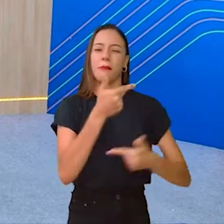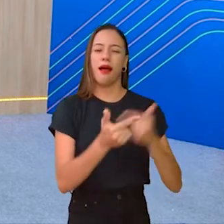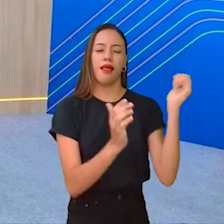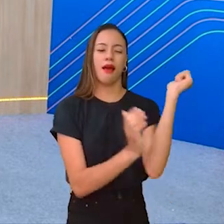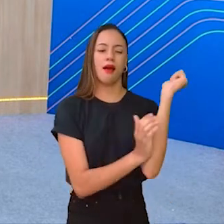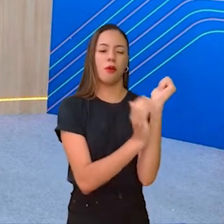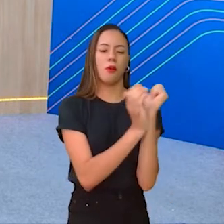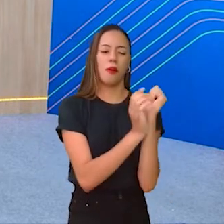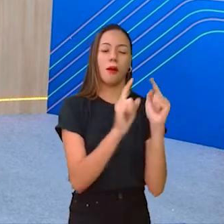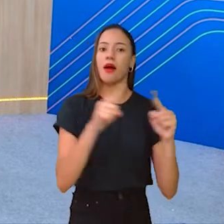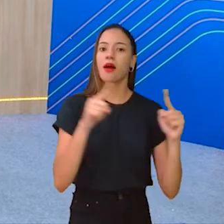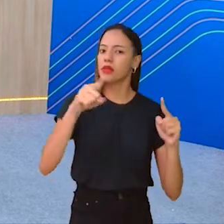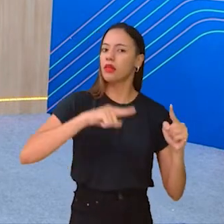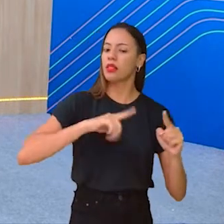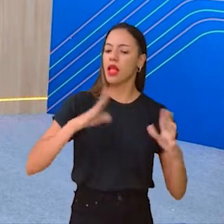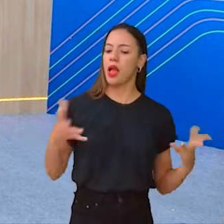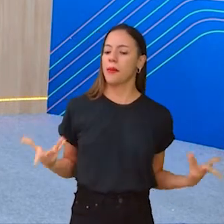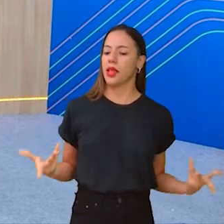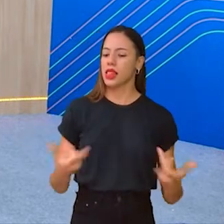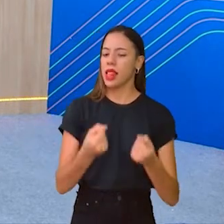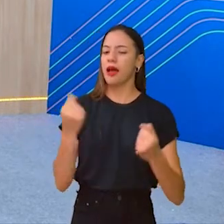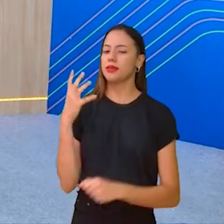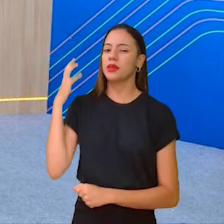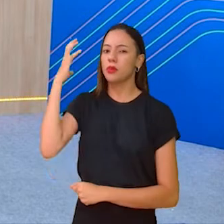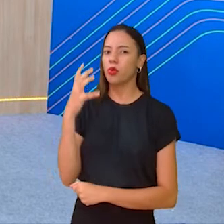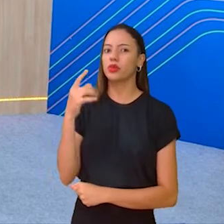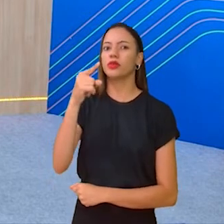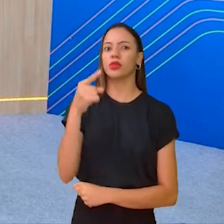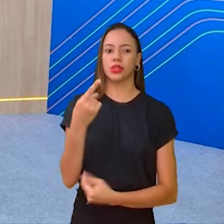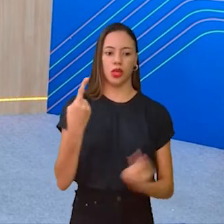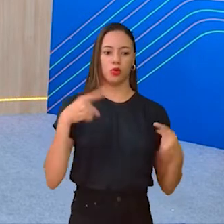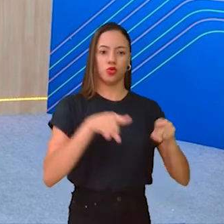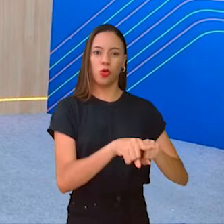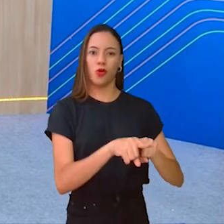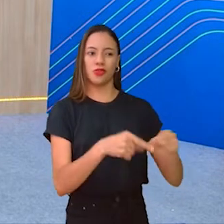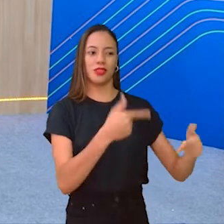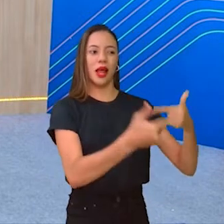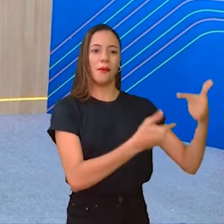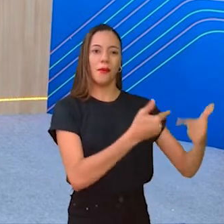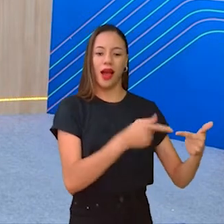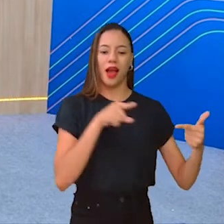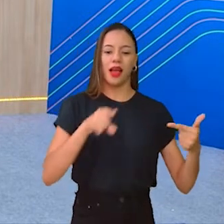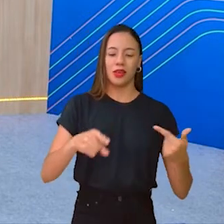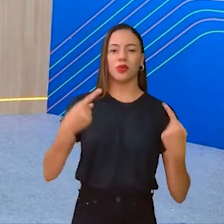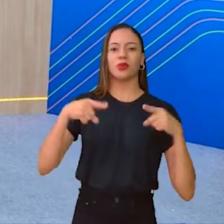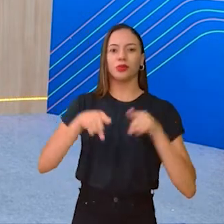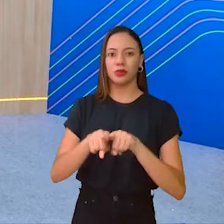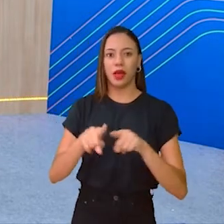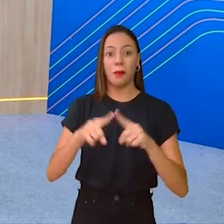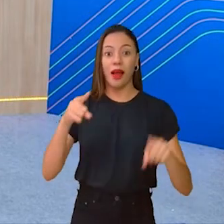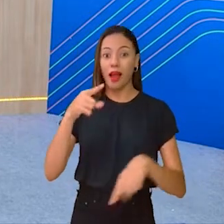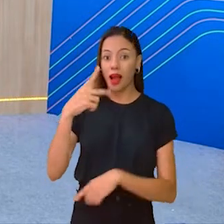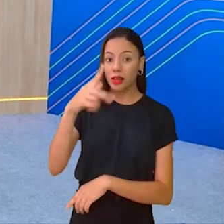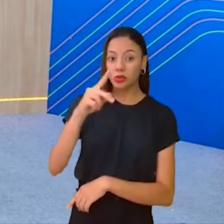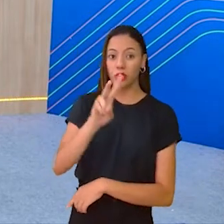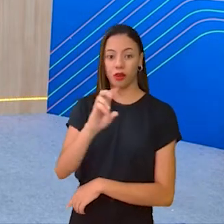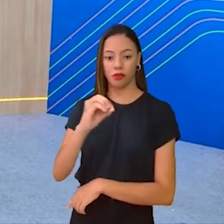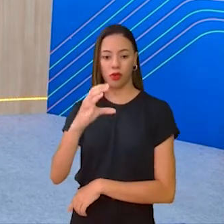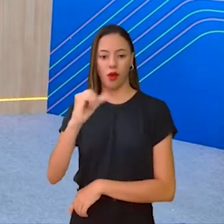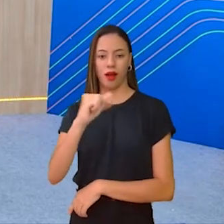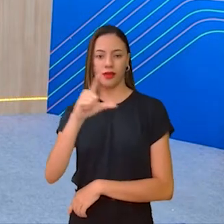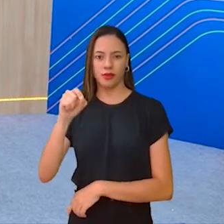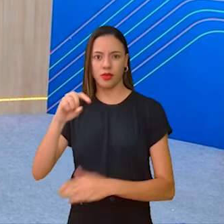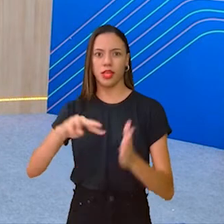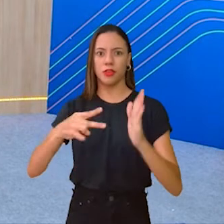de ser músico, então faz duas coisas ao mesmo tempo. Então, não necessariamente a sua vocação vai determinar o que você vai só fazer aquilo ali e